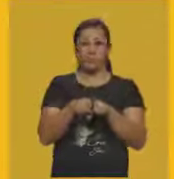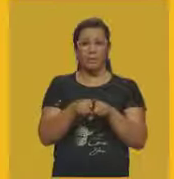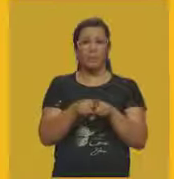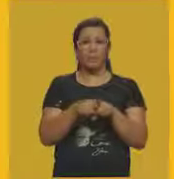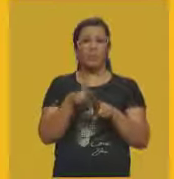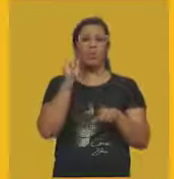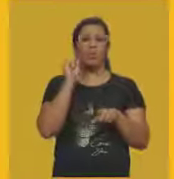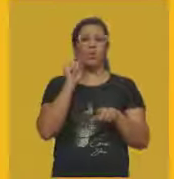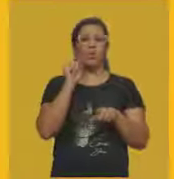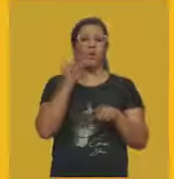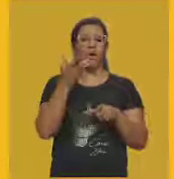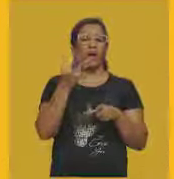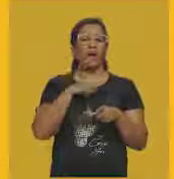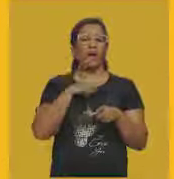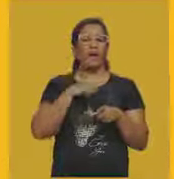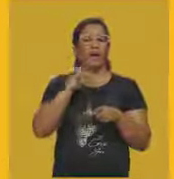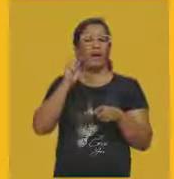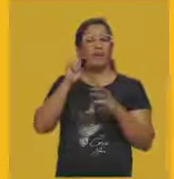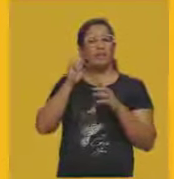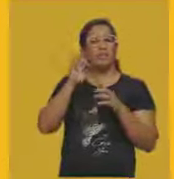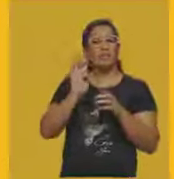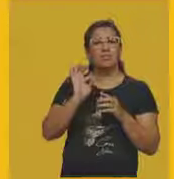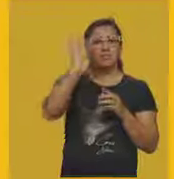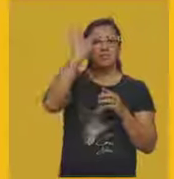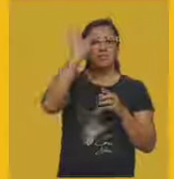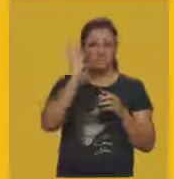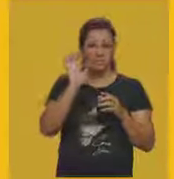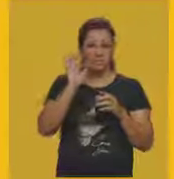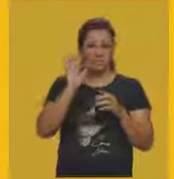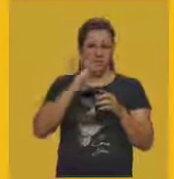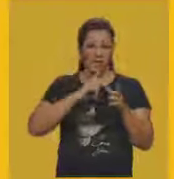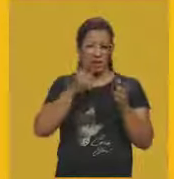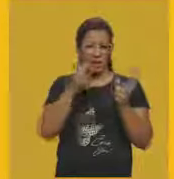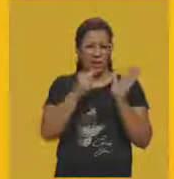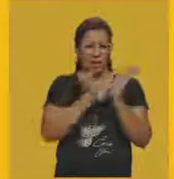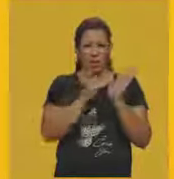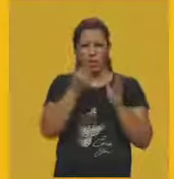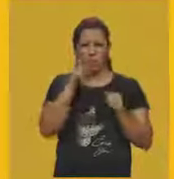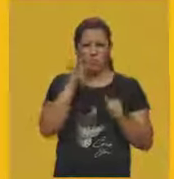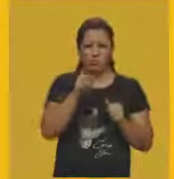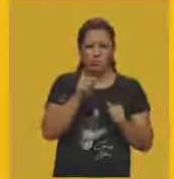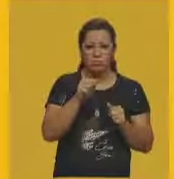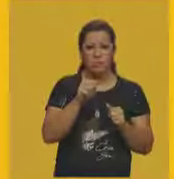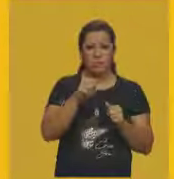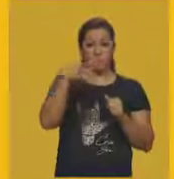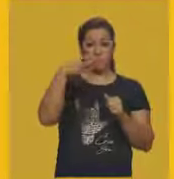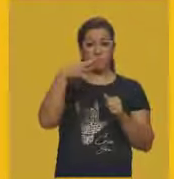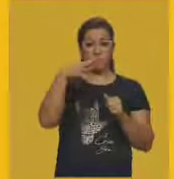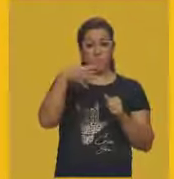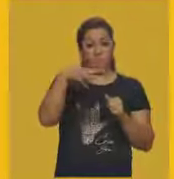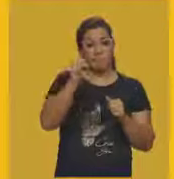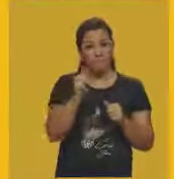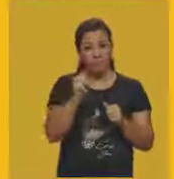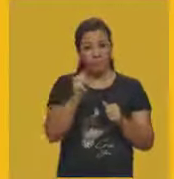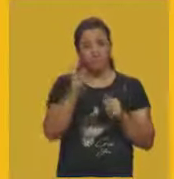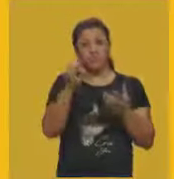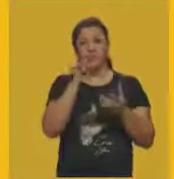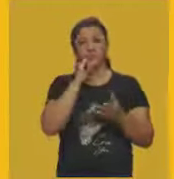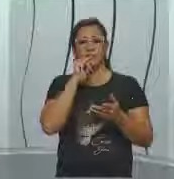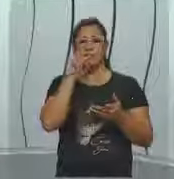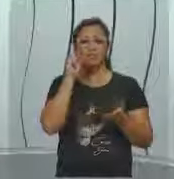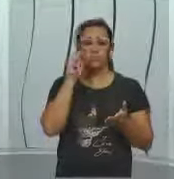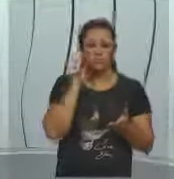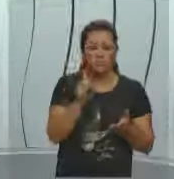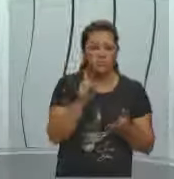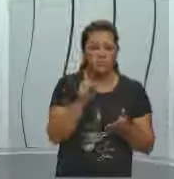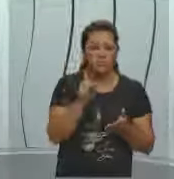chaves interruptoras. São aquelas chaves que vão ligar e desligar o equipamento. Essas chaves podem ser físicas, como um botão mesmo,